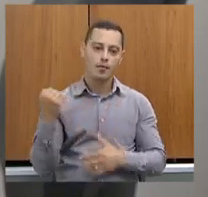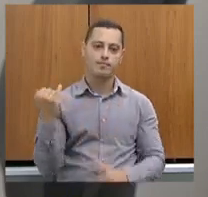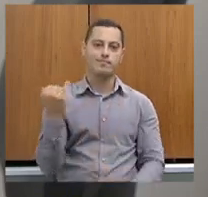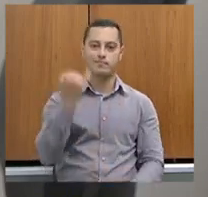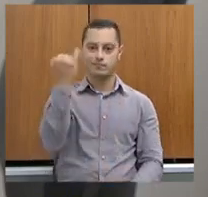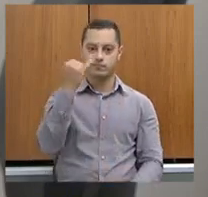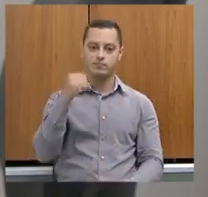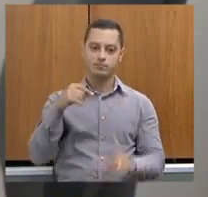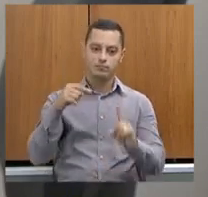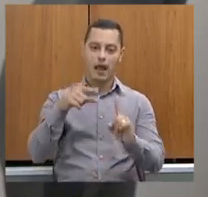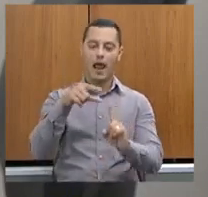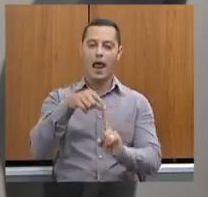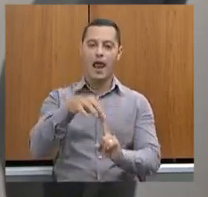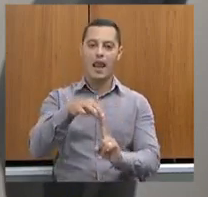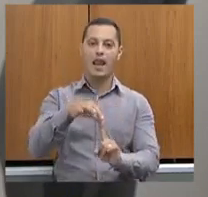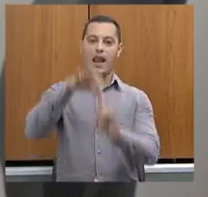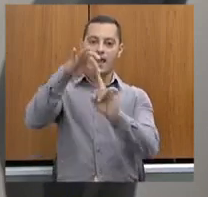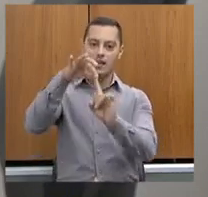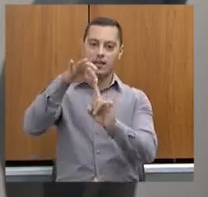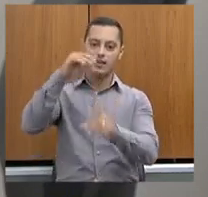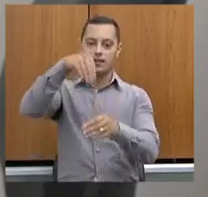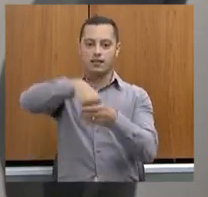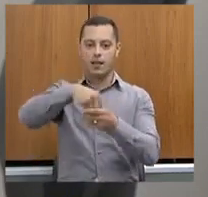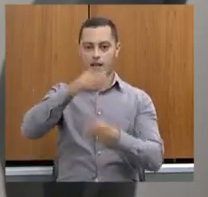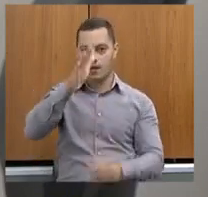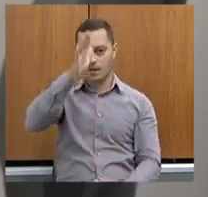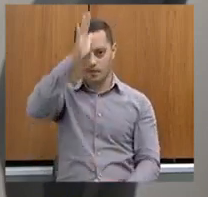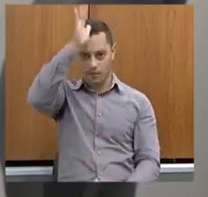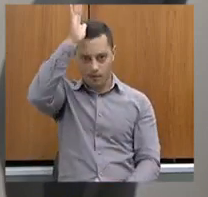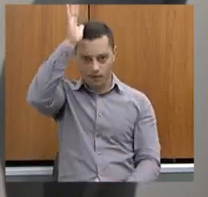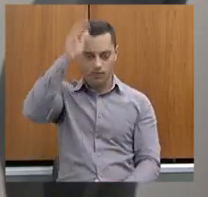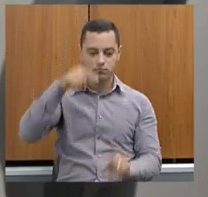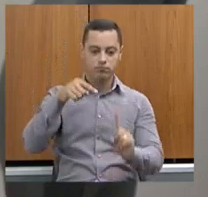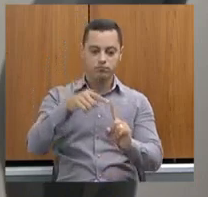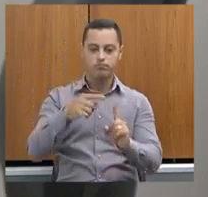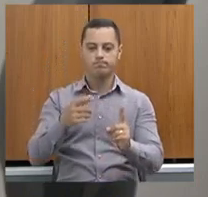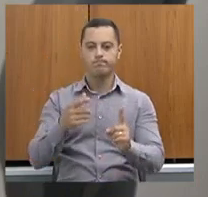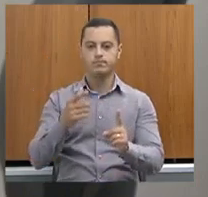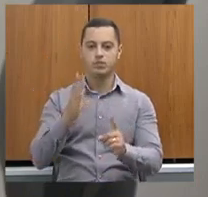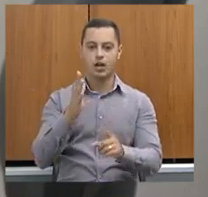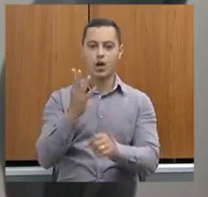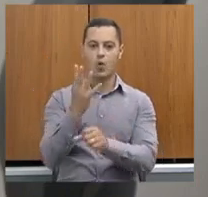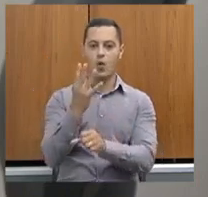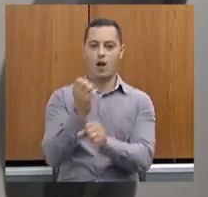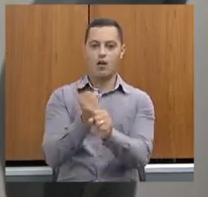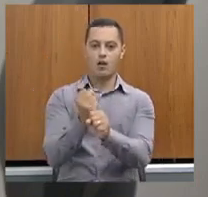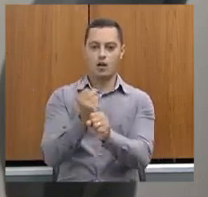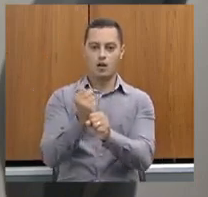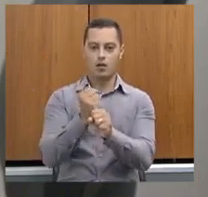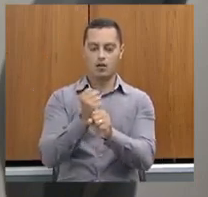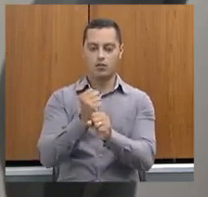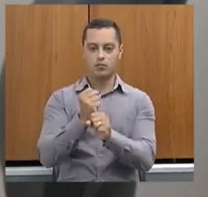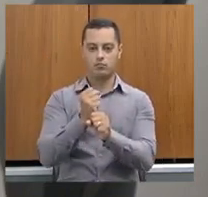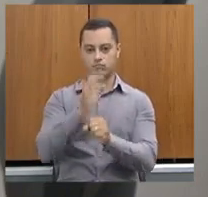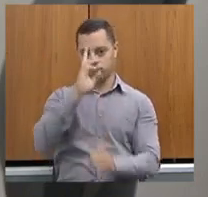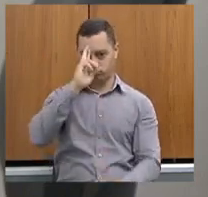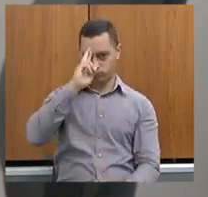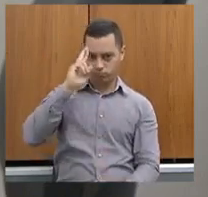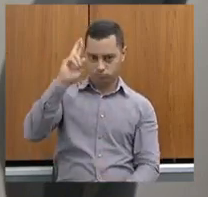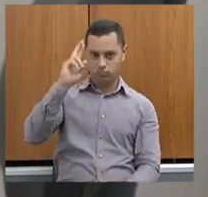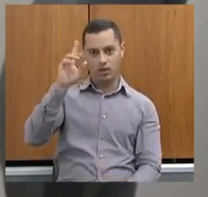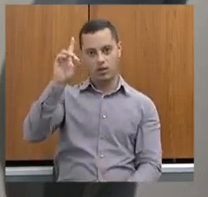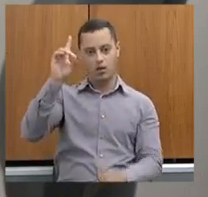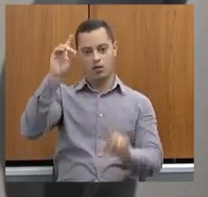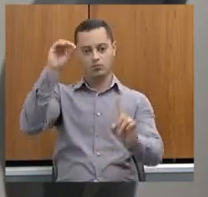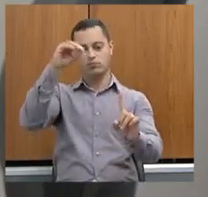papel de liderança dentro com a bombeiro da sua condução nesses quatro anos né Deus lhe